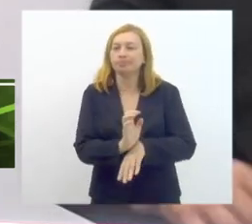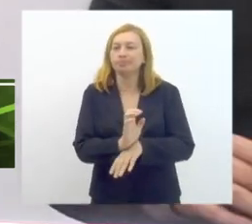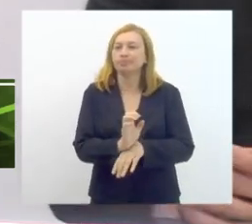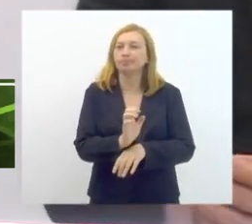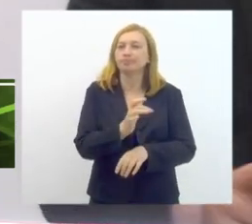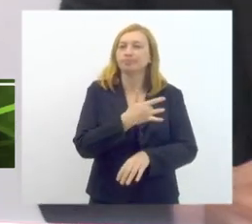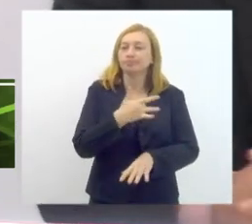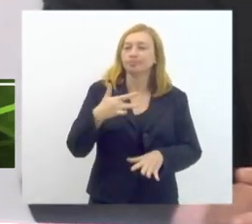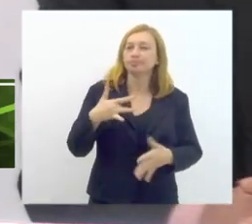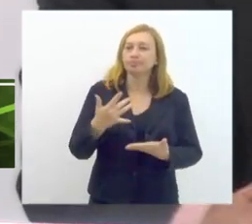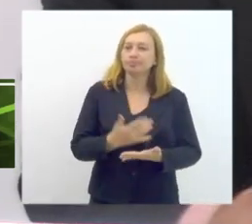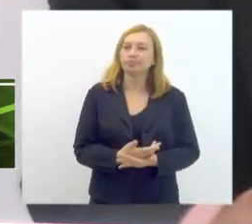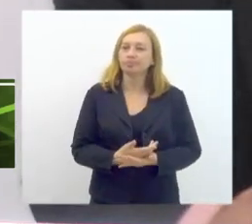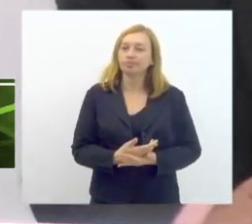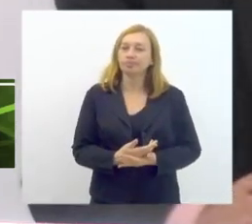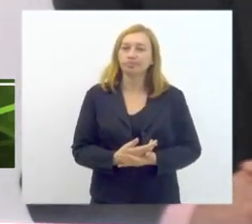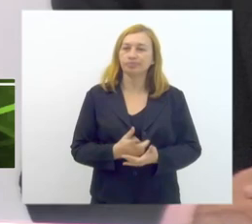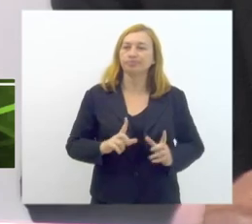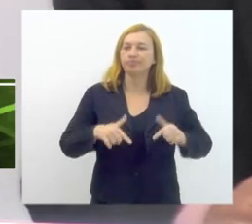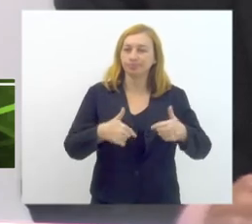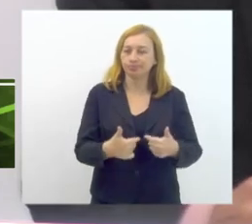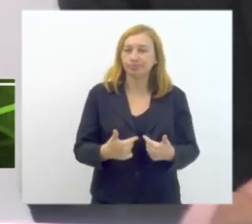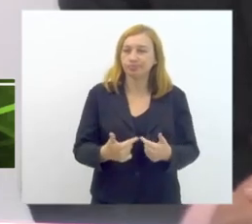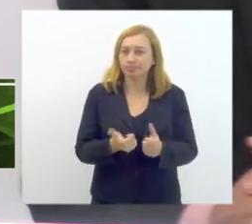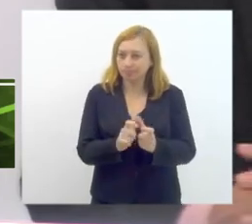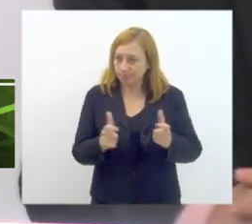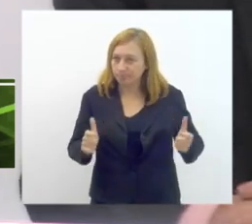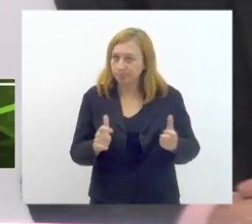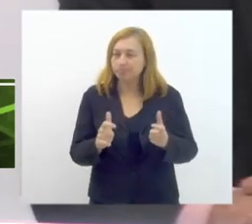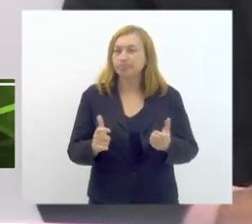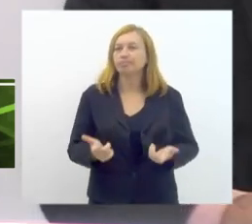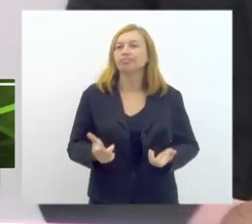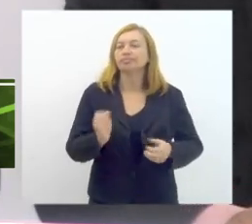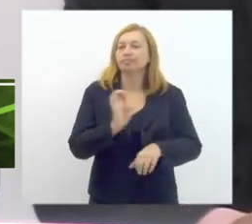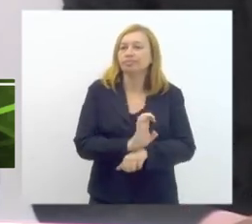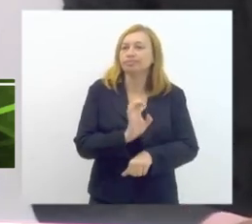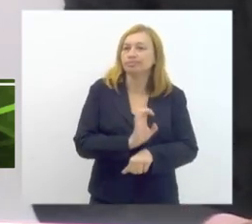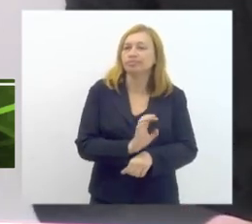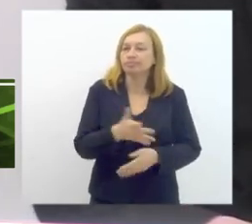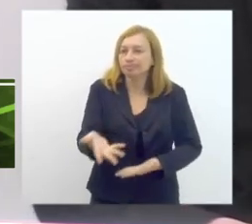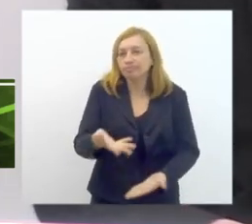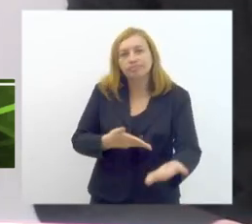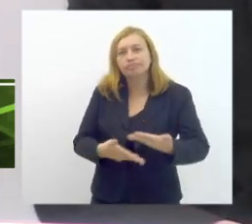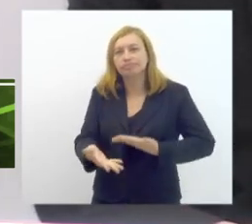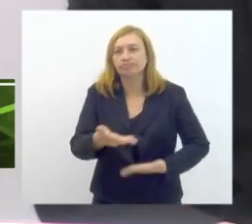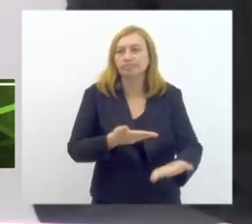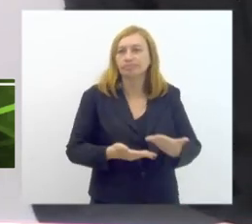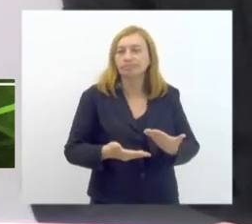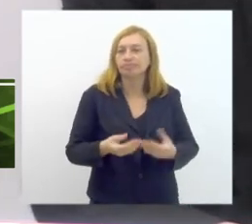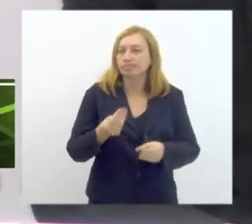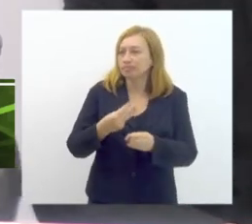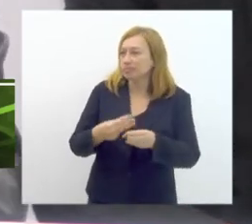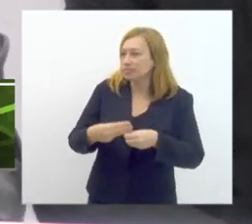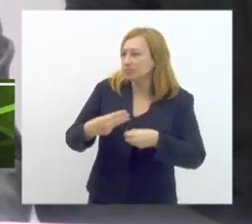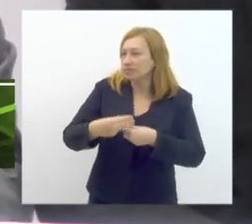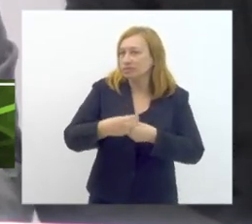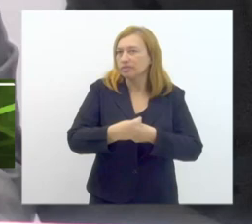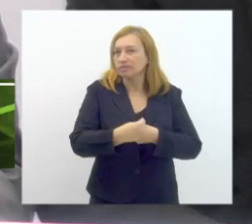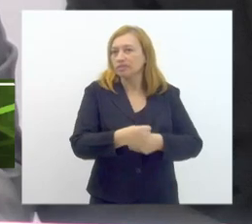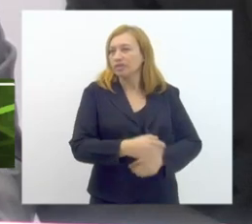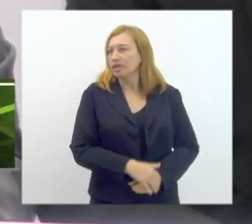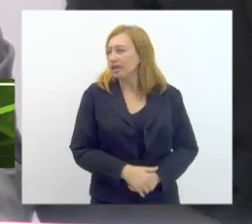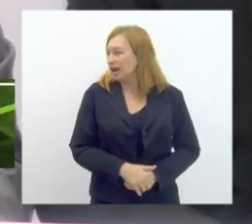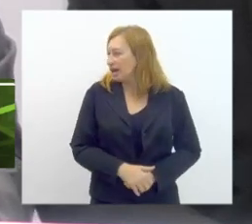Saúde, tem feito muito pela saúde do Estado, sobretudo na parceria com os municípios e com os